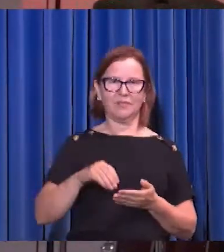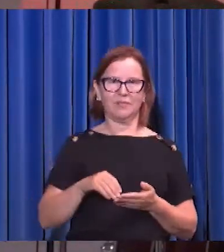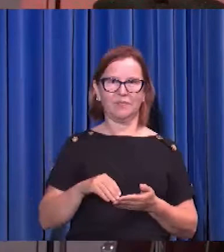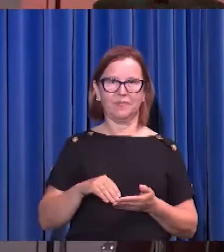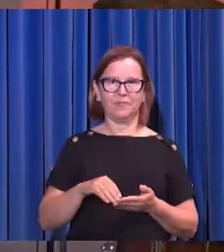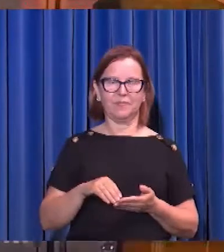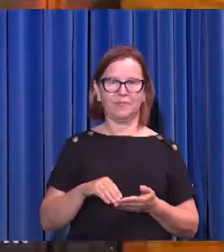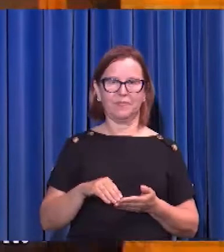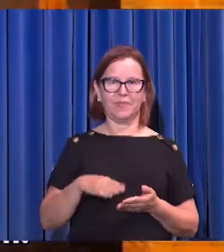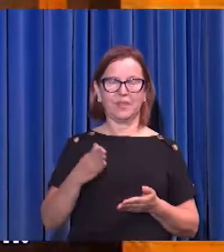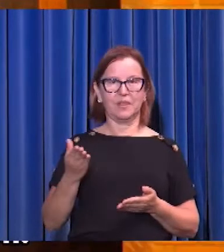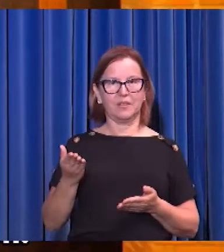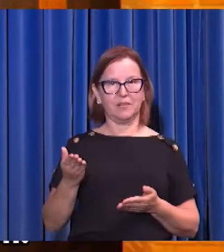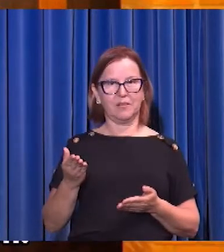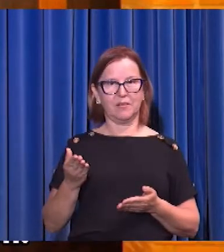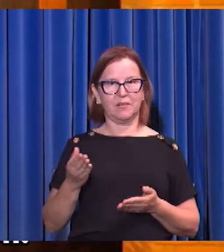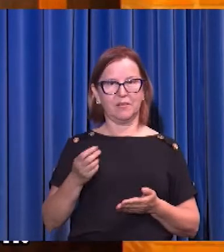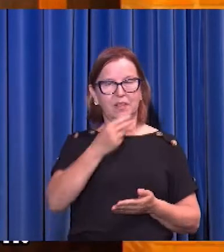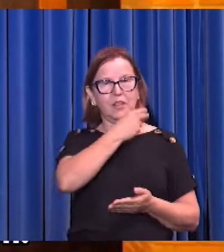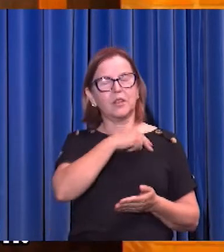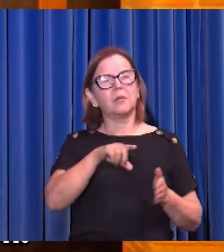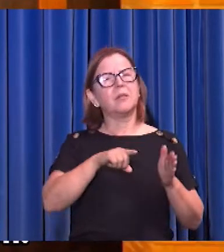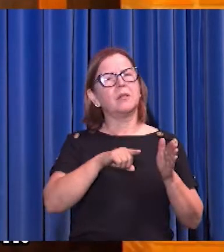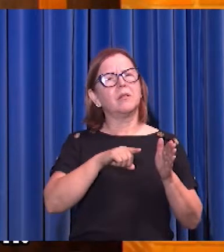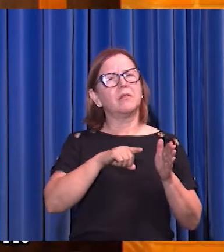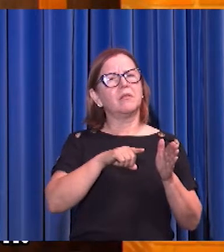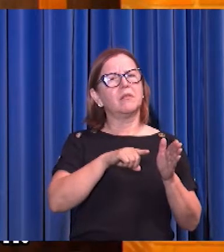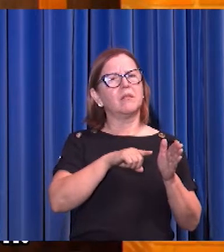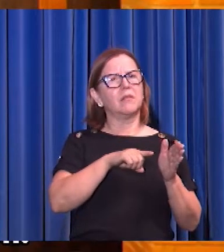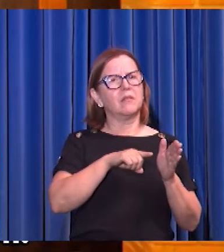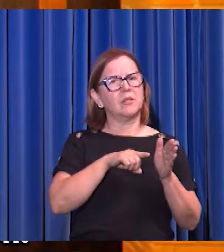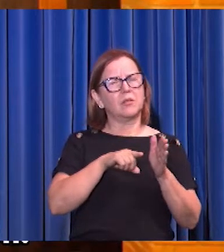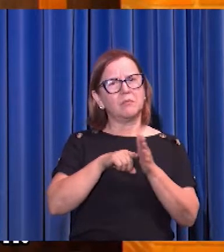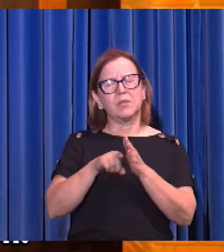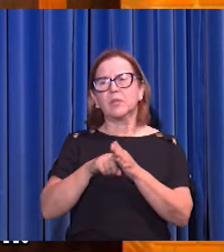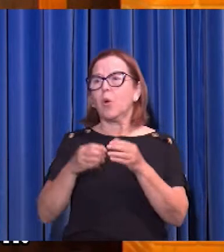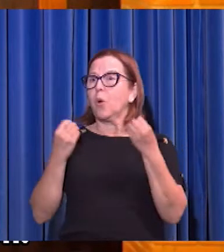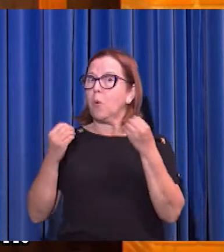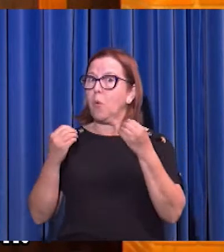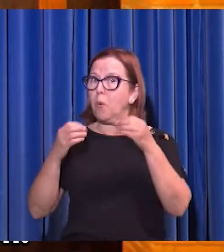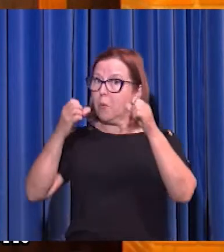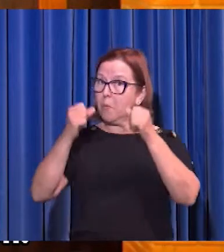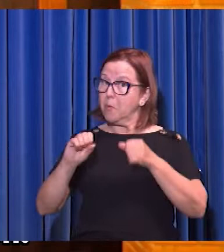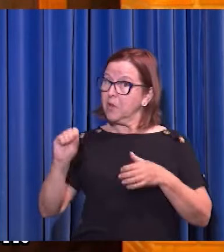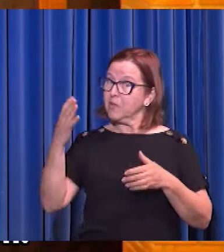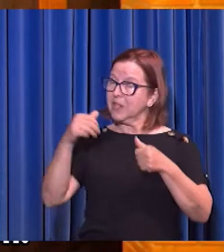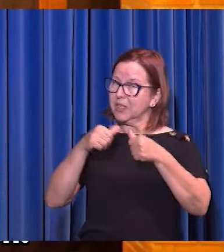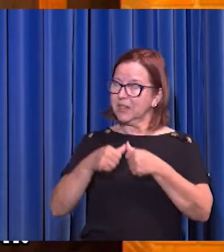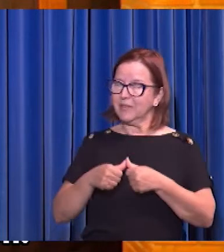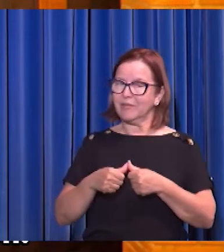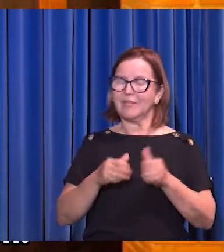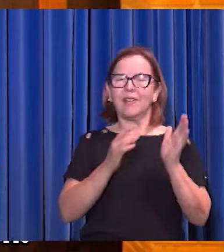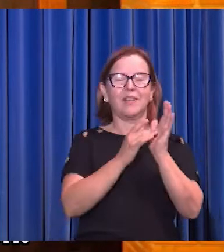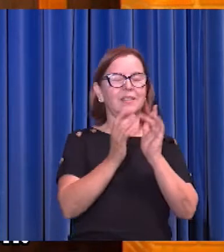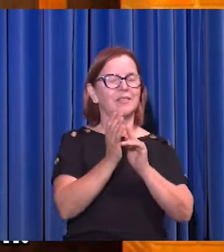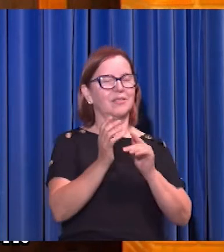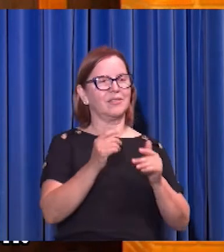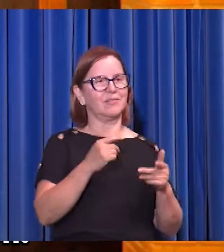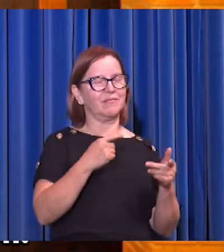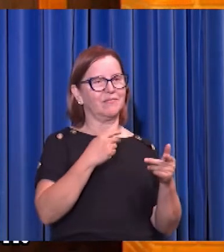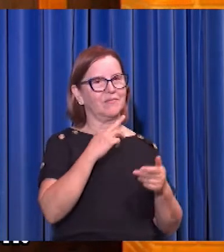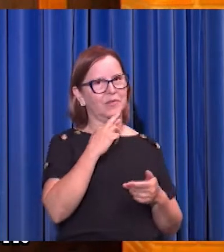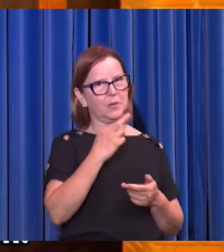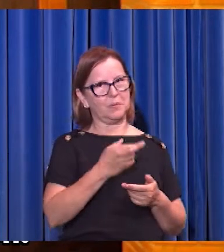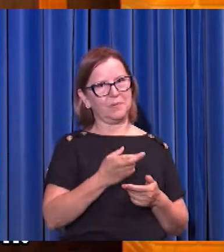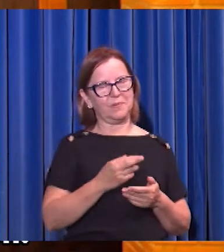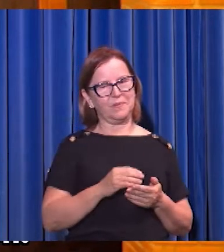Então lhe perguntou Nicodemos: como pode suceder isto? Acudiu Jesus: E o 10,